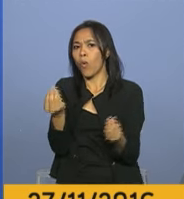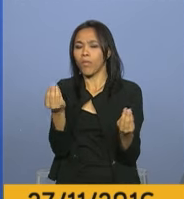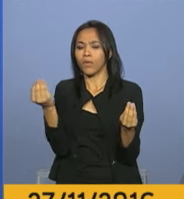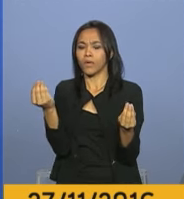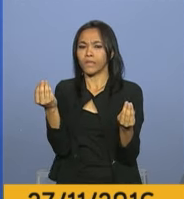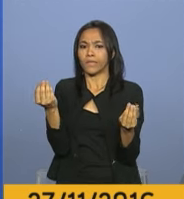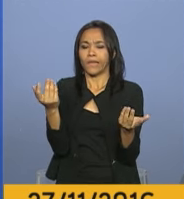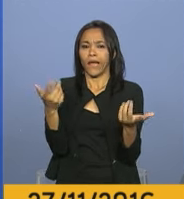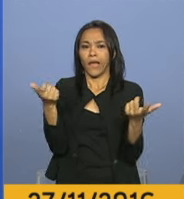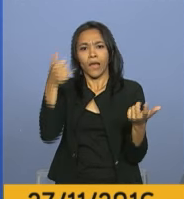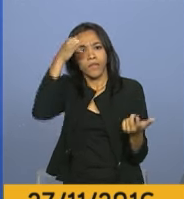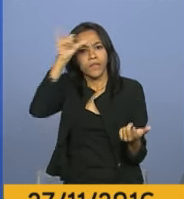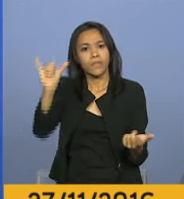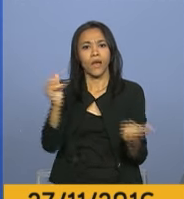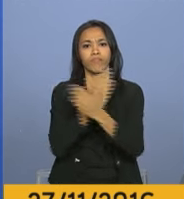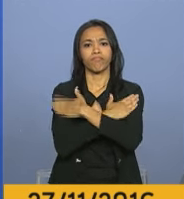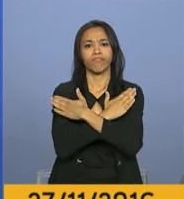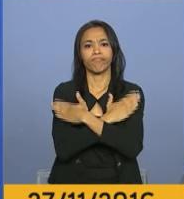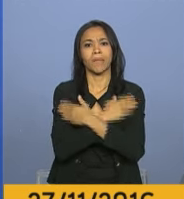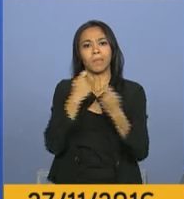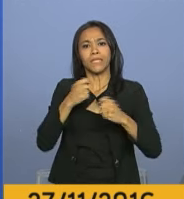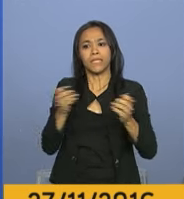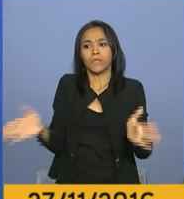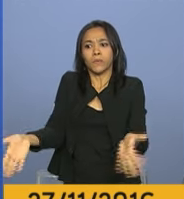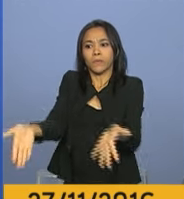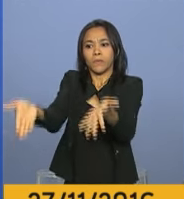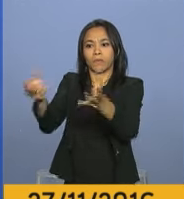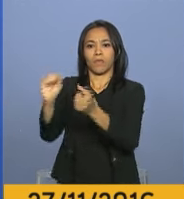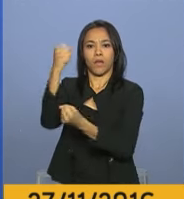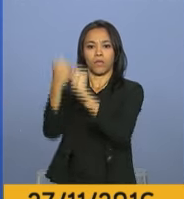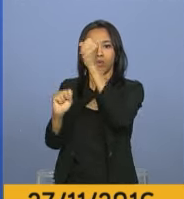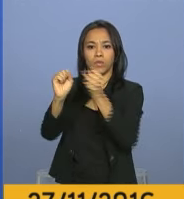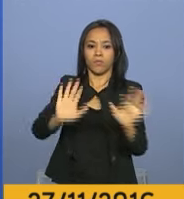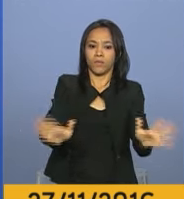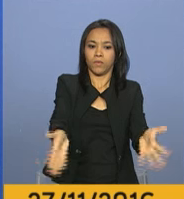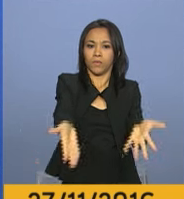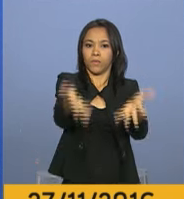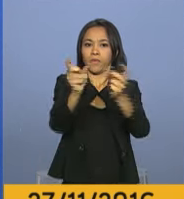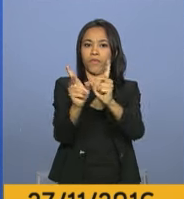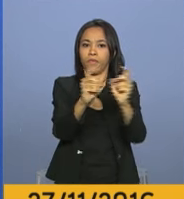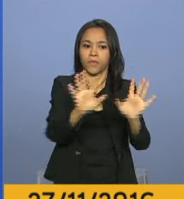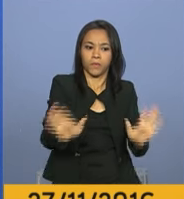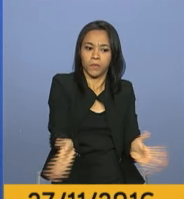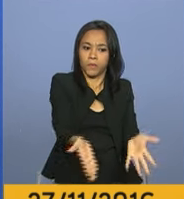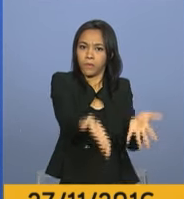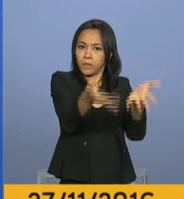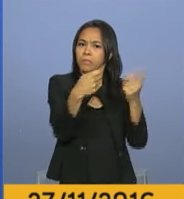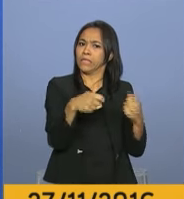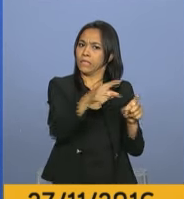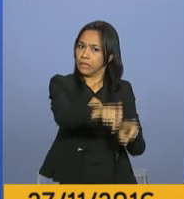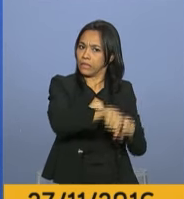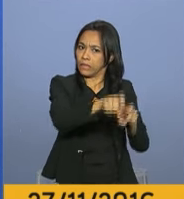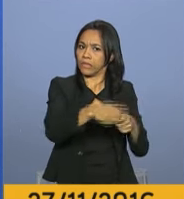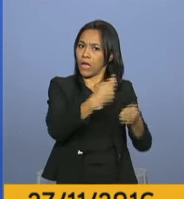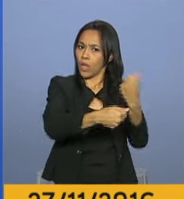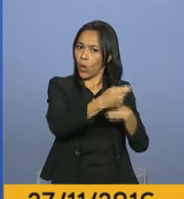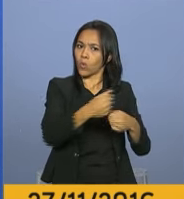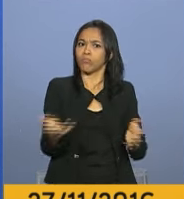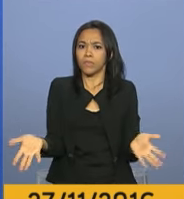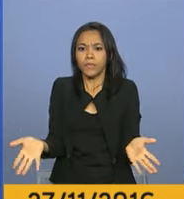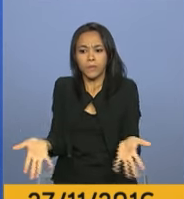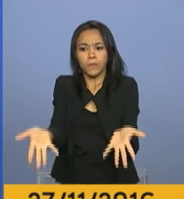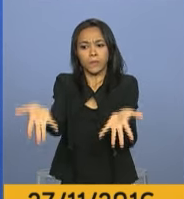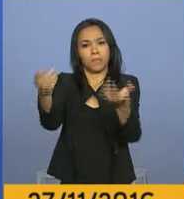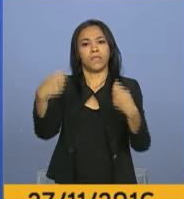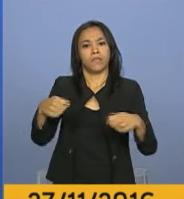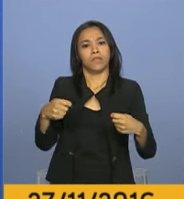prestigiar estes setores. Eu sei que sempre se coloca em pauta a questão dos juros.